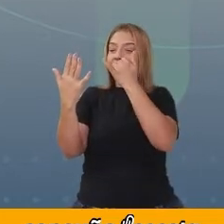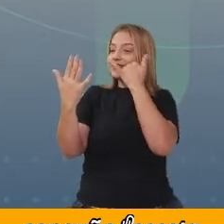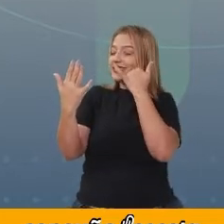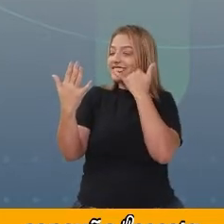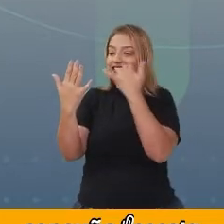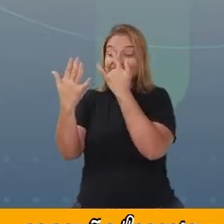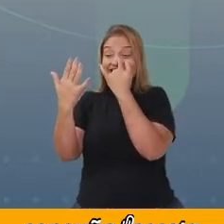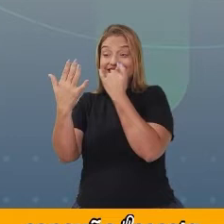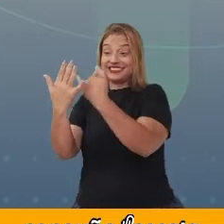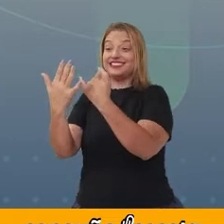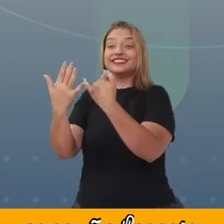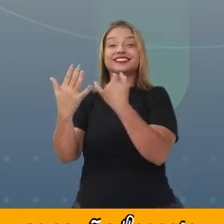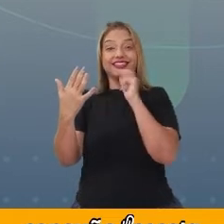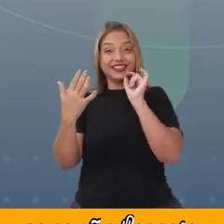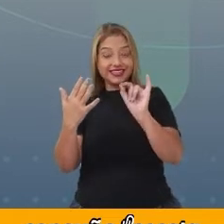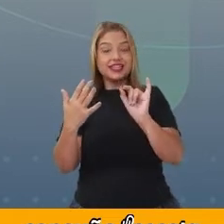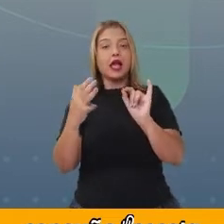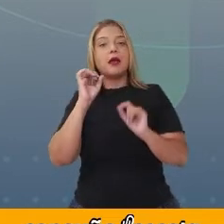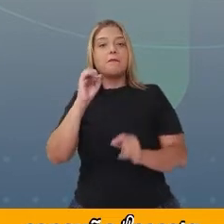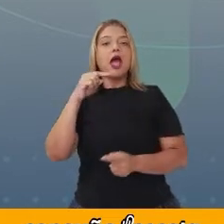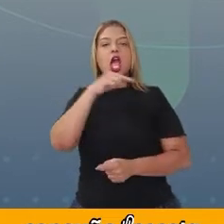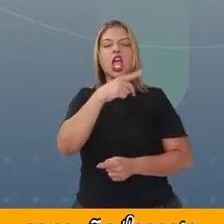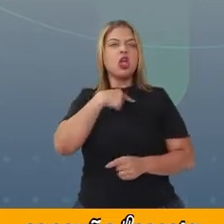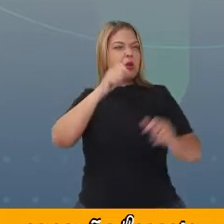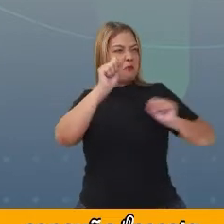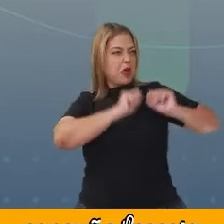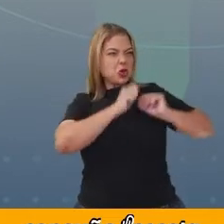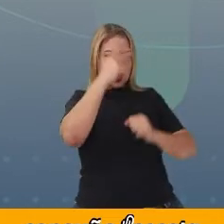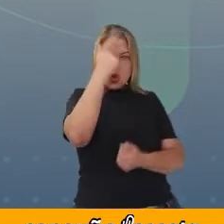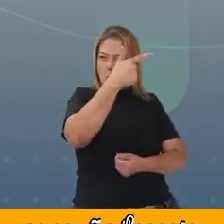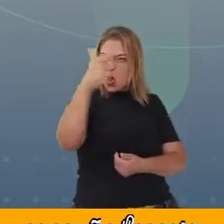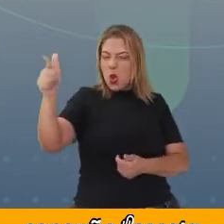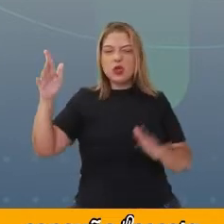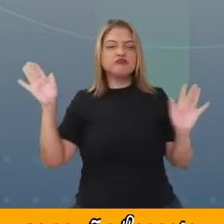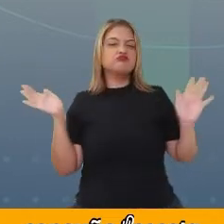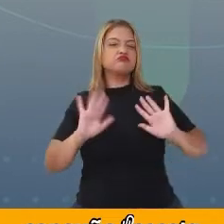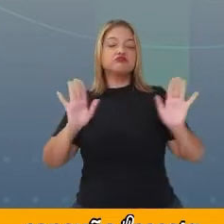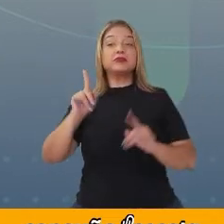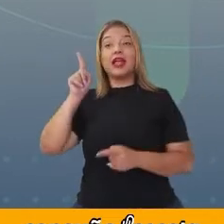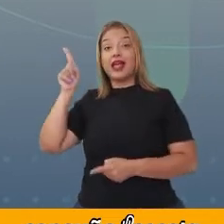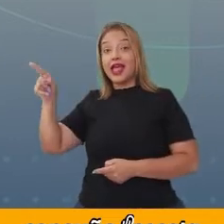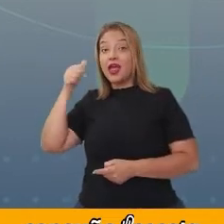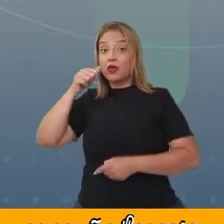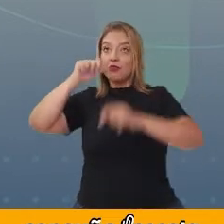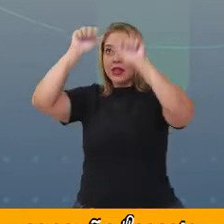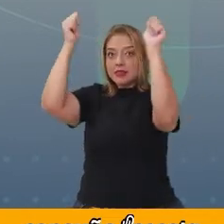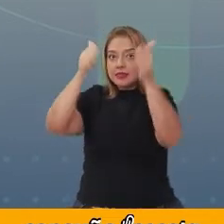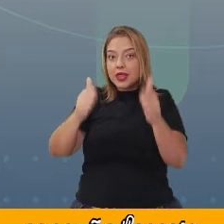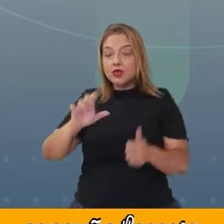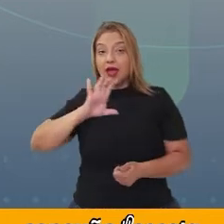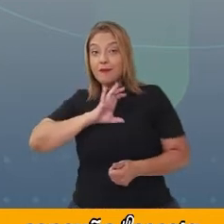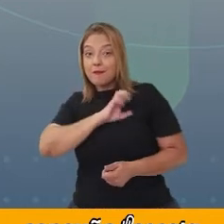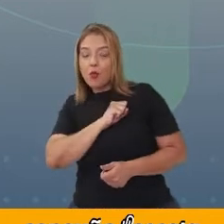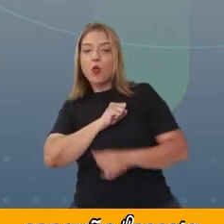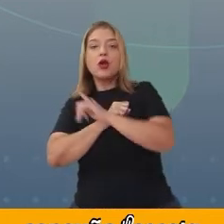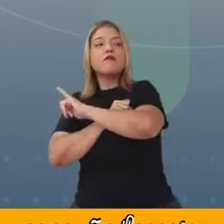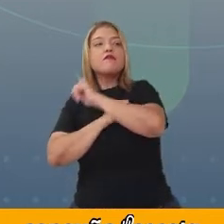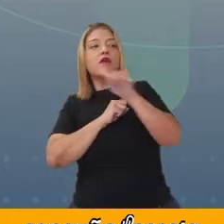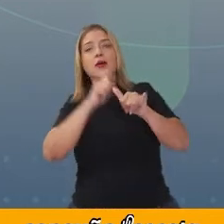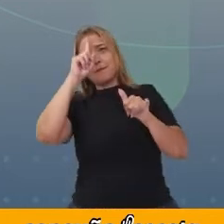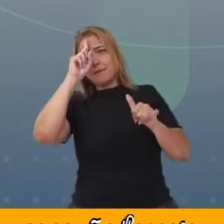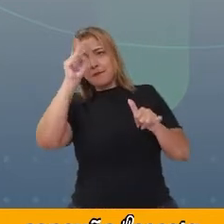apaixonaria. Afrodite, a deusa do amor, ordenou que Eros atirasse a flecha do Cupido no seu